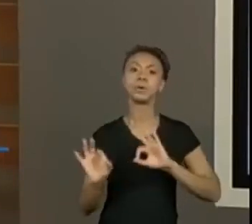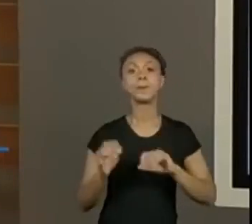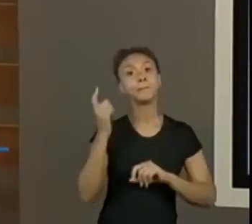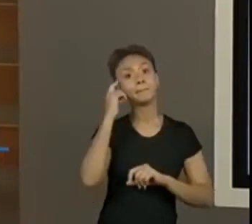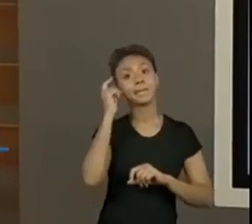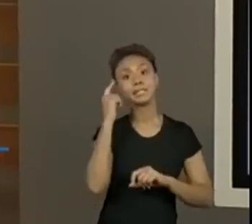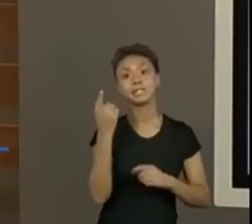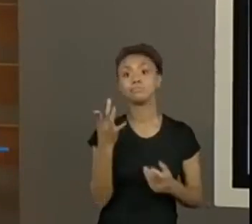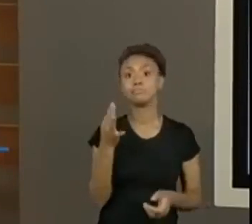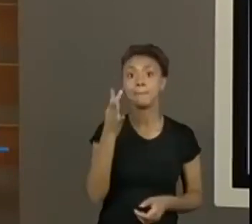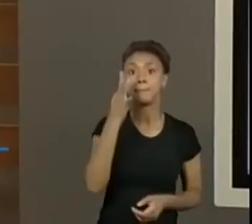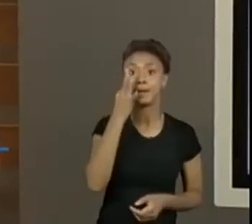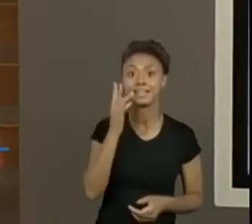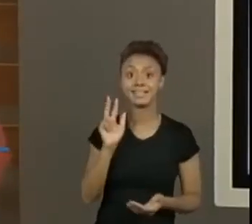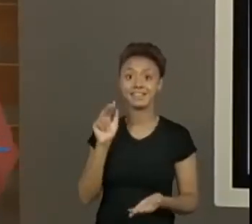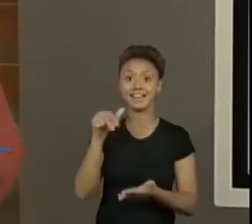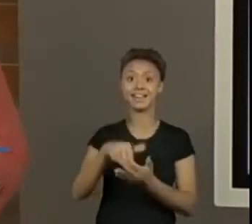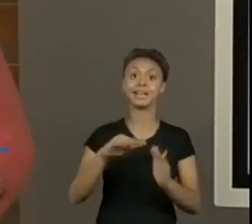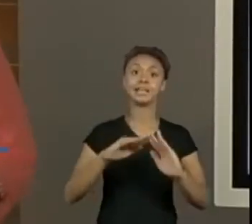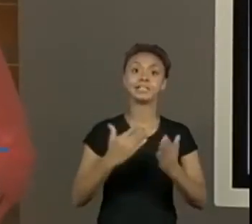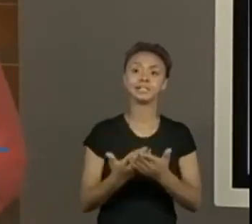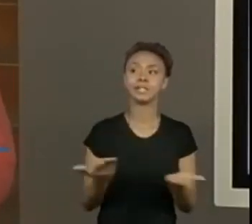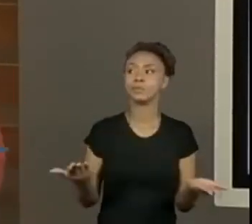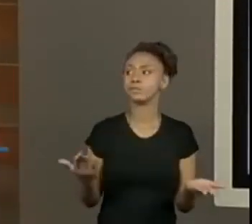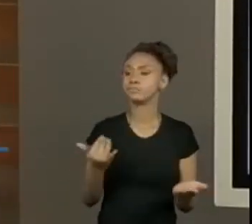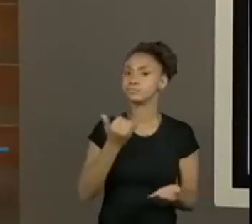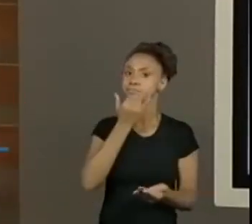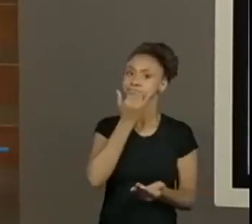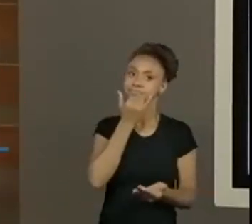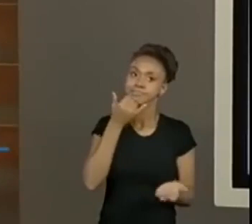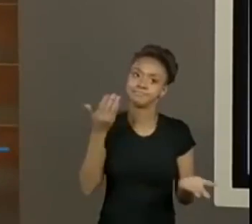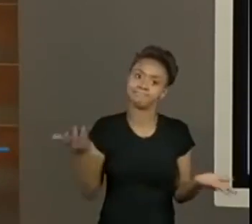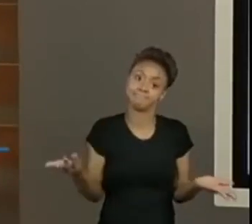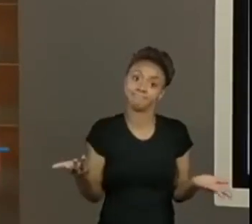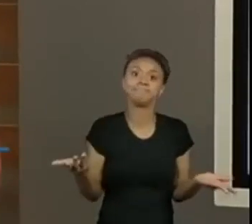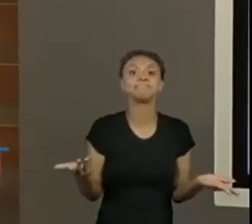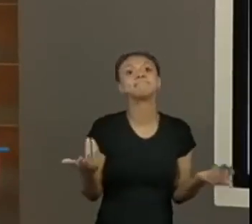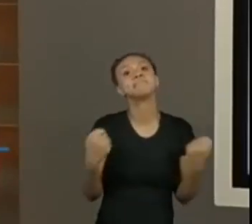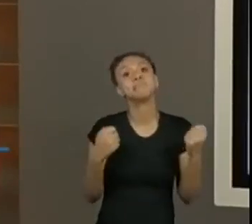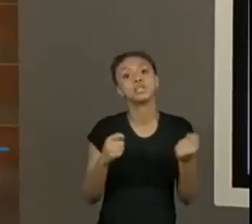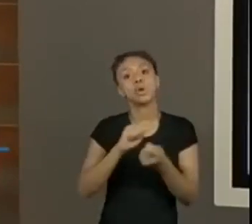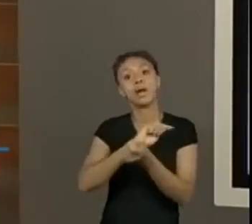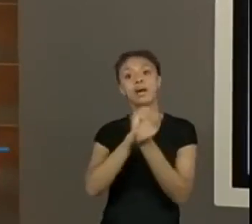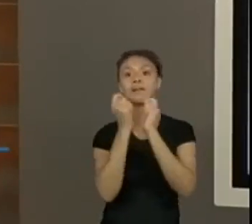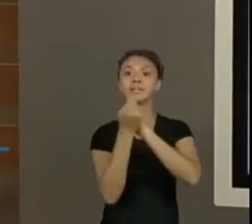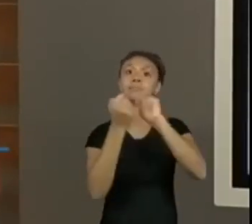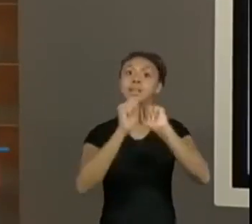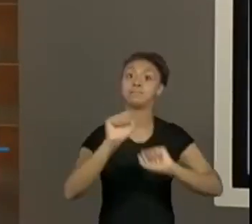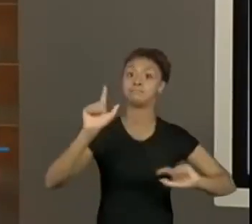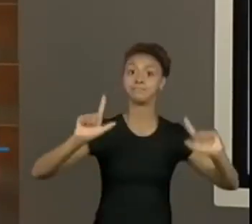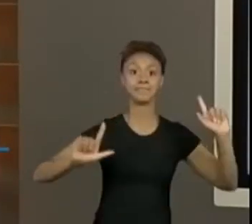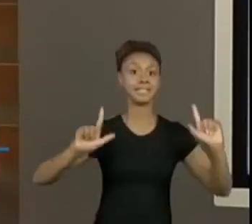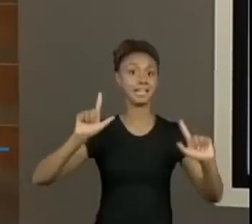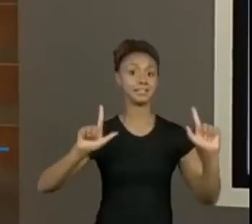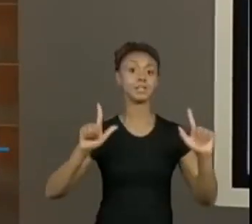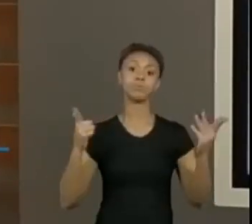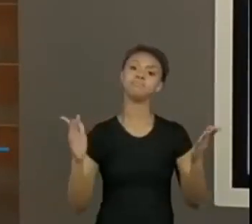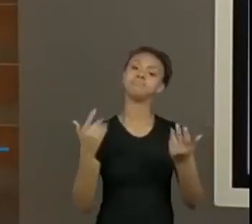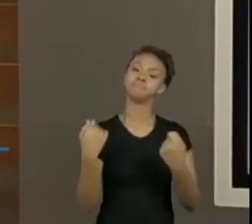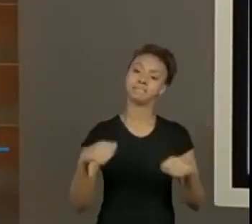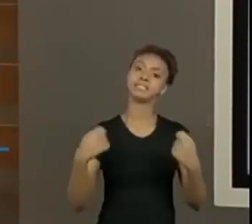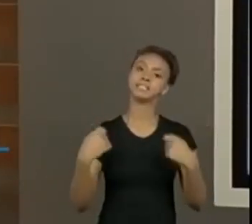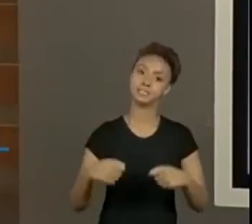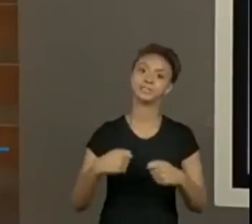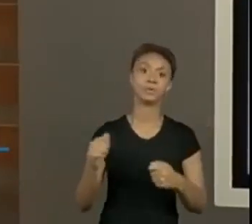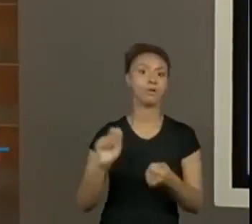presenciais, mas infelizmente, devido a tudo que está acontecendo, a gente trouxe o material para a TV. Então, algumas adaptações